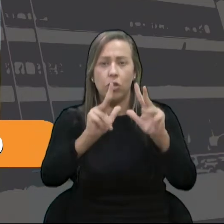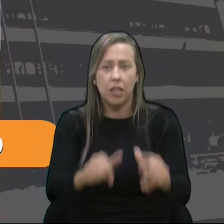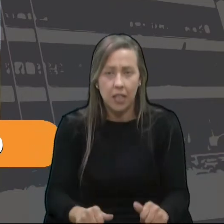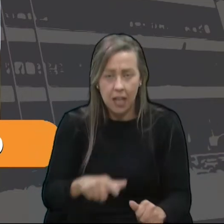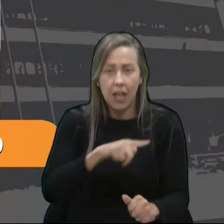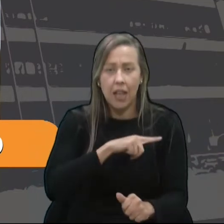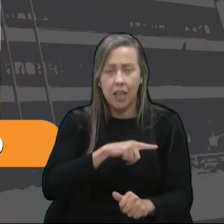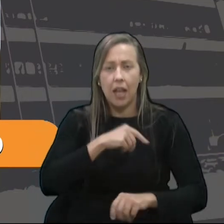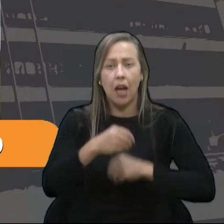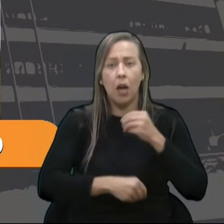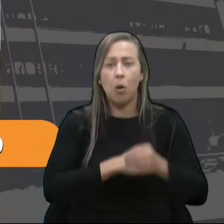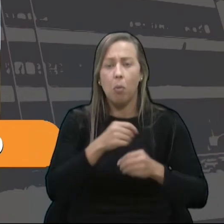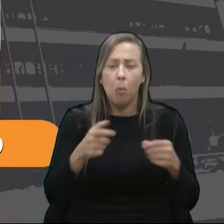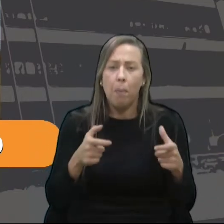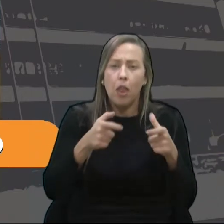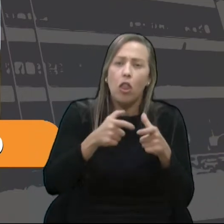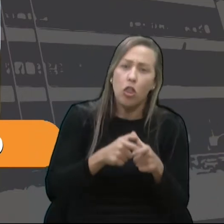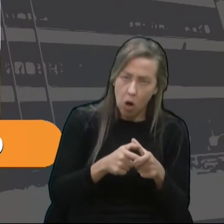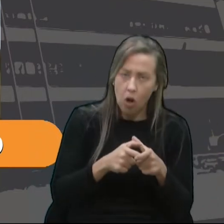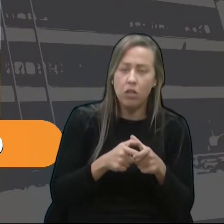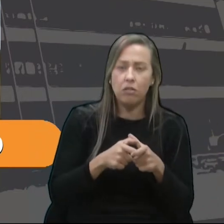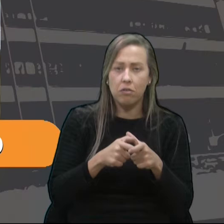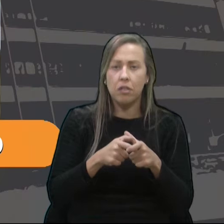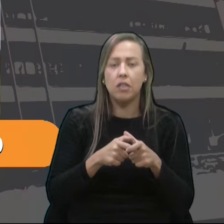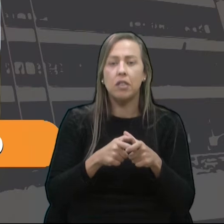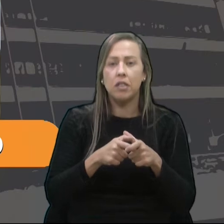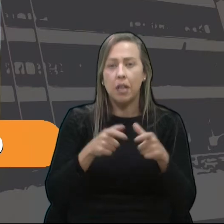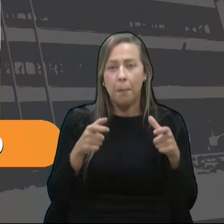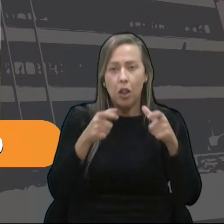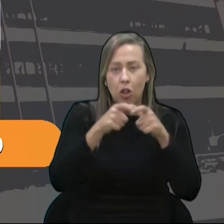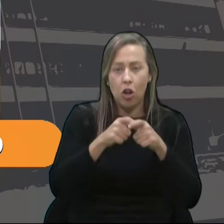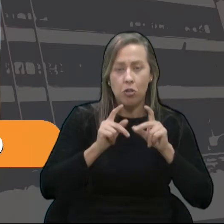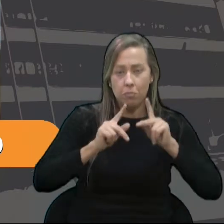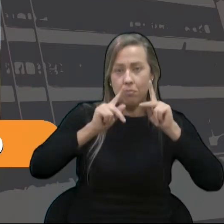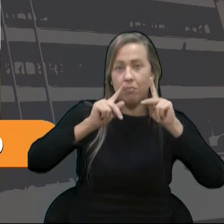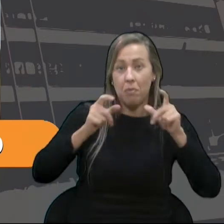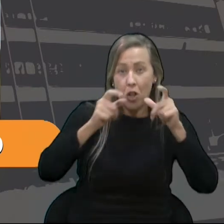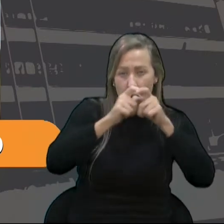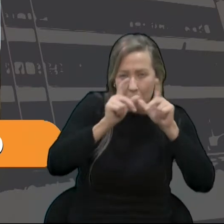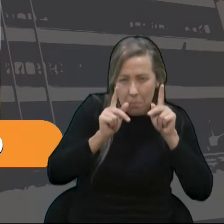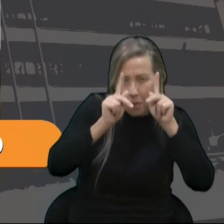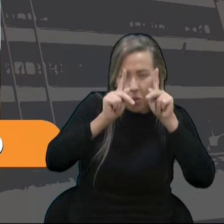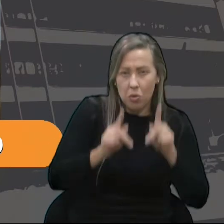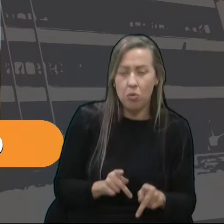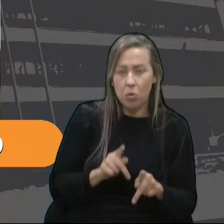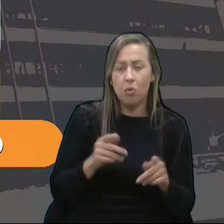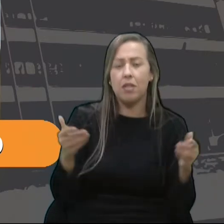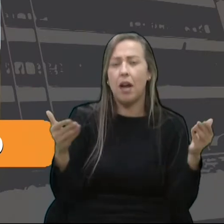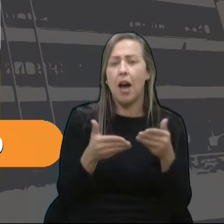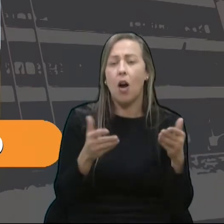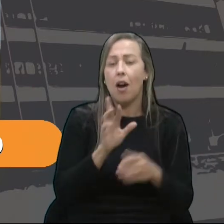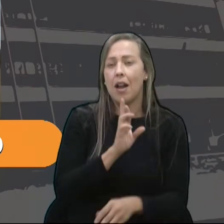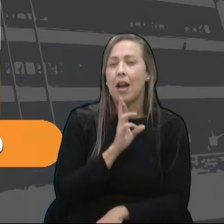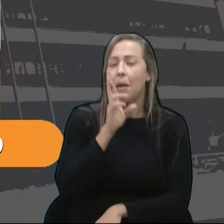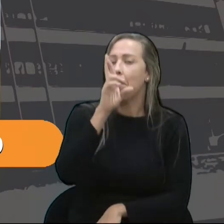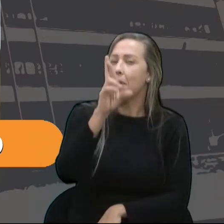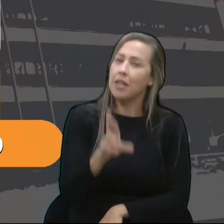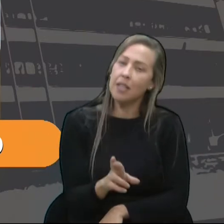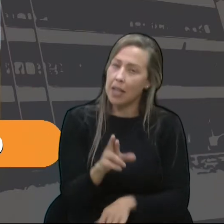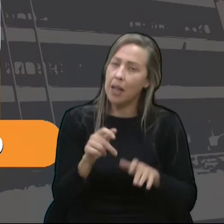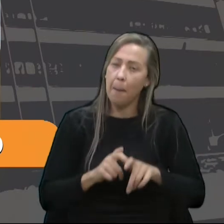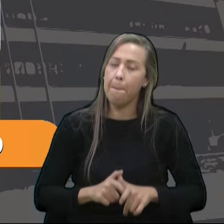cena minorias, né, consideradas minorias, mas na verdade são também representativas,